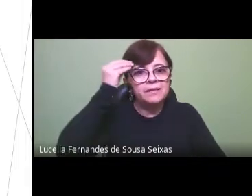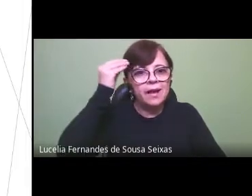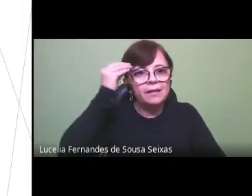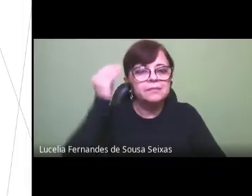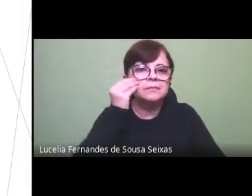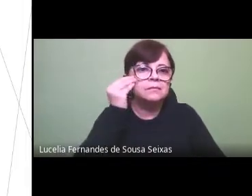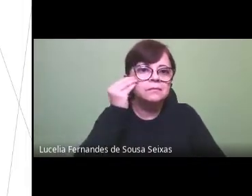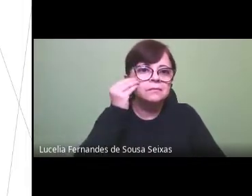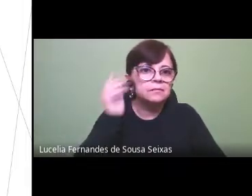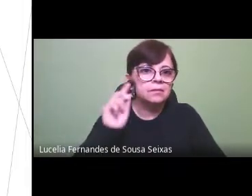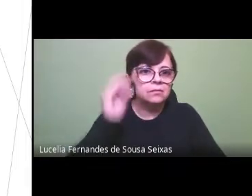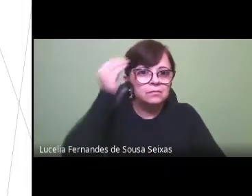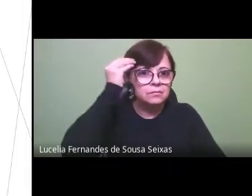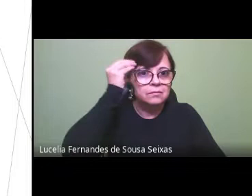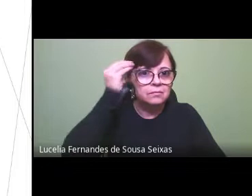Experimentar.